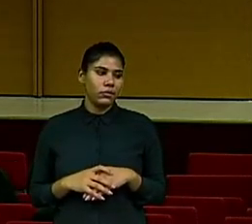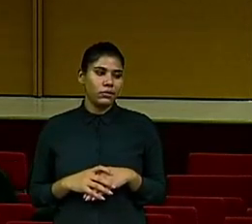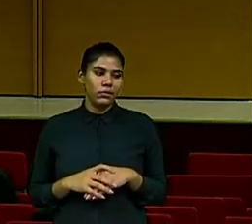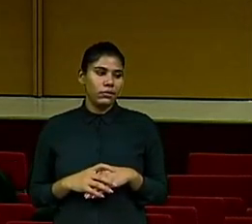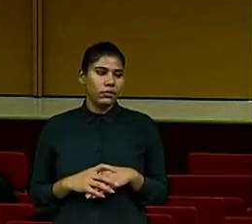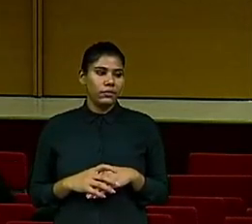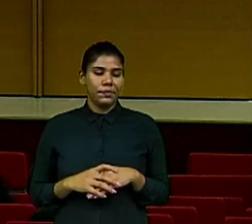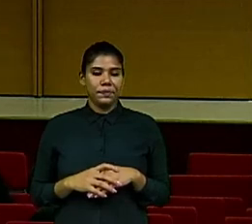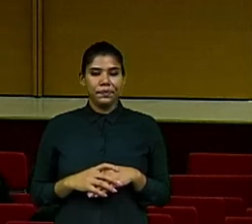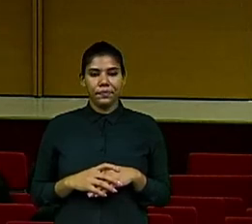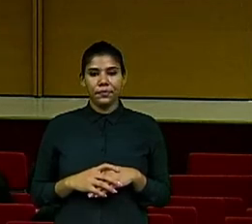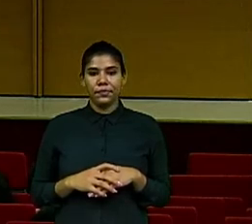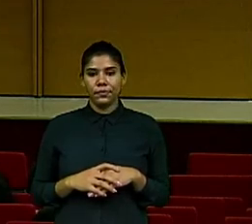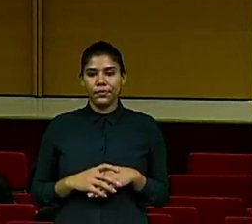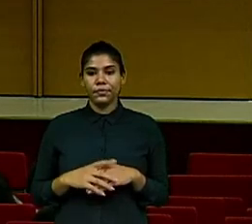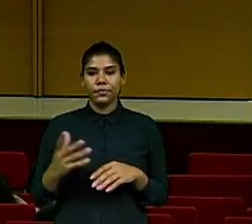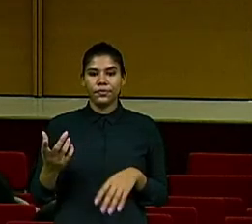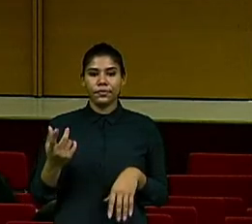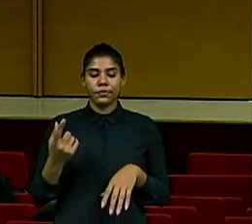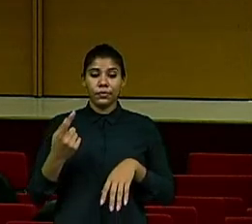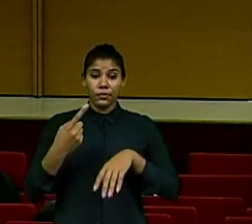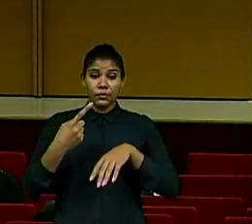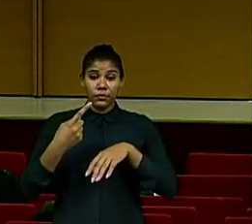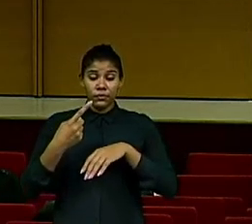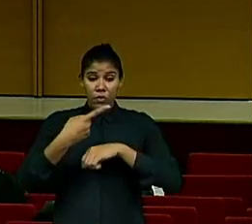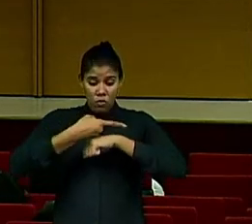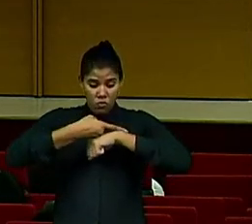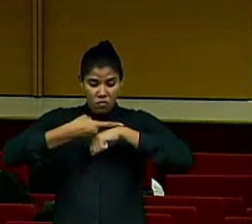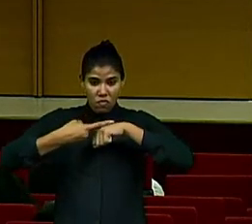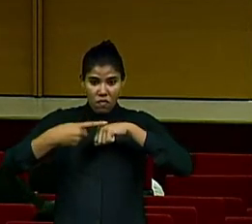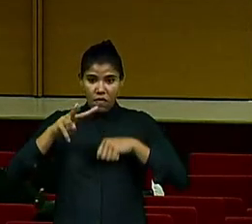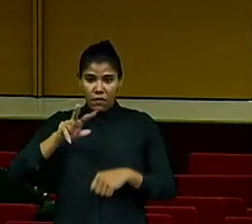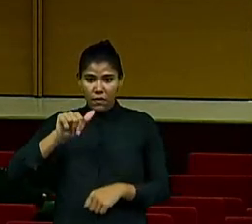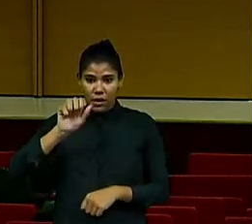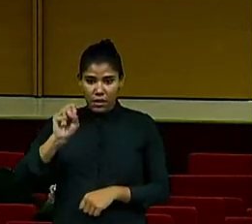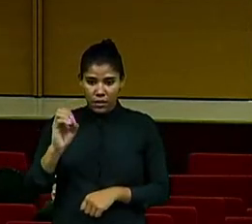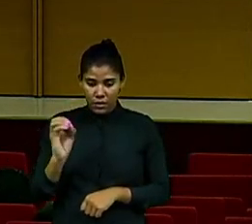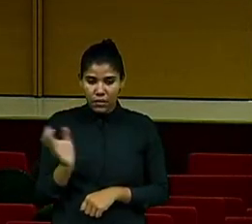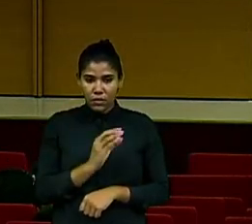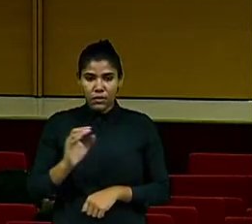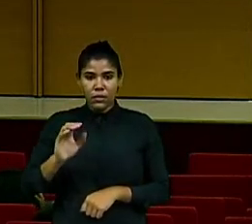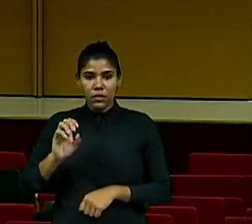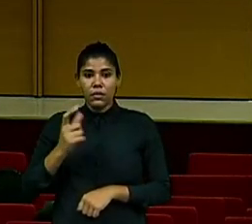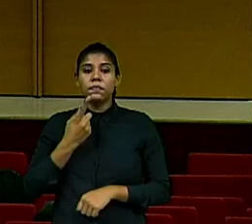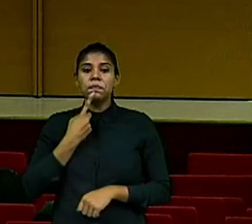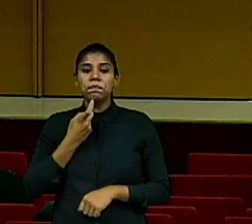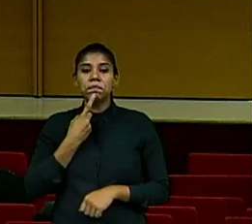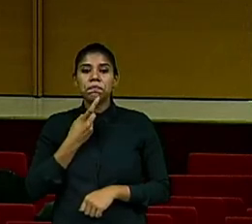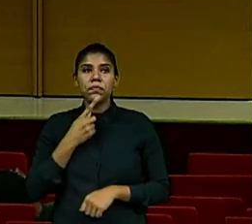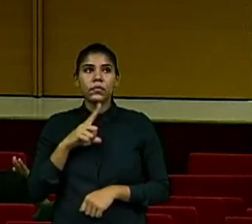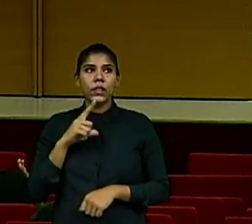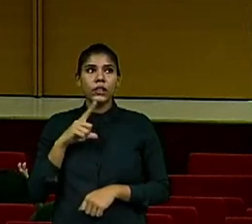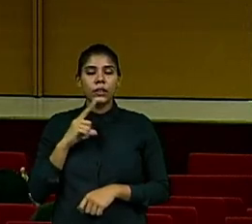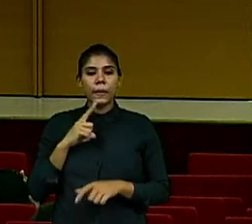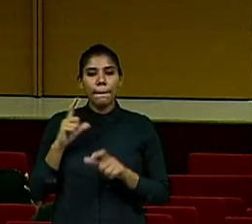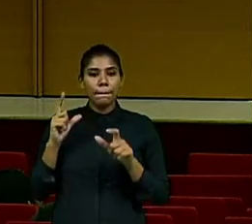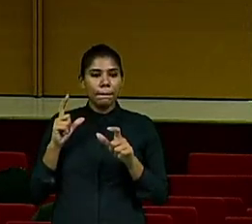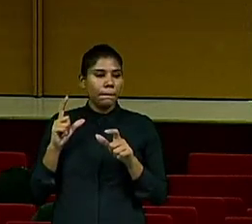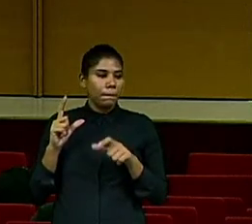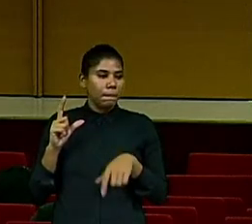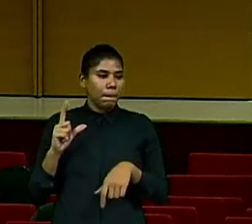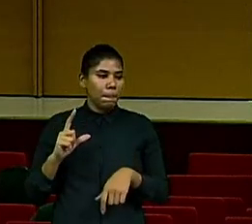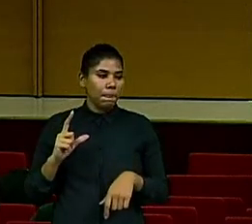sanguíneo você tem menos fluido dentro nós chamamos de hipovolemia você tem menos ruído dentro